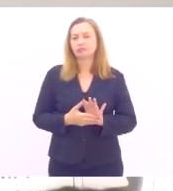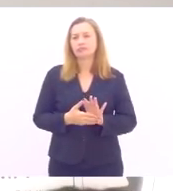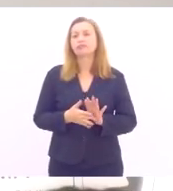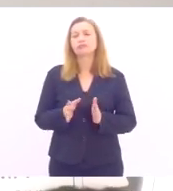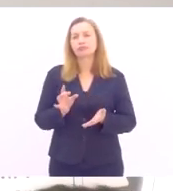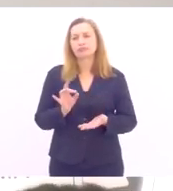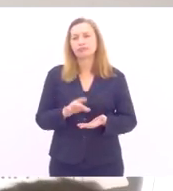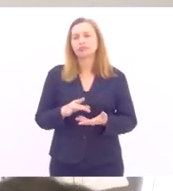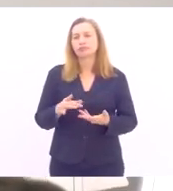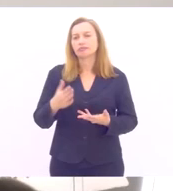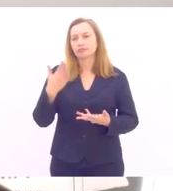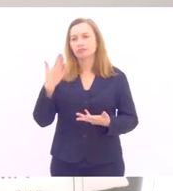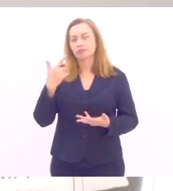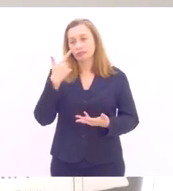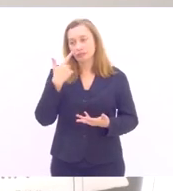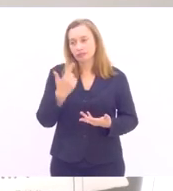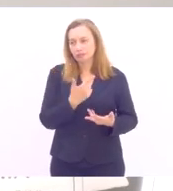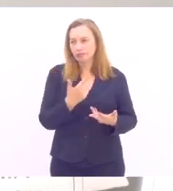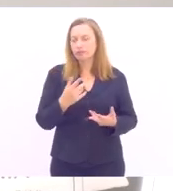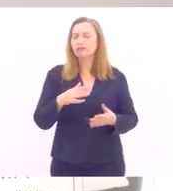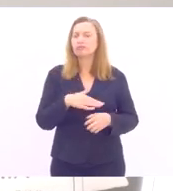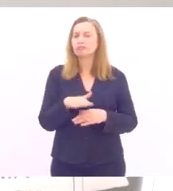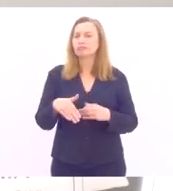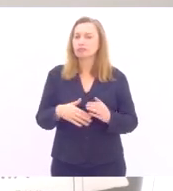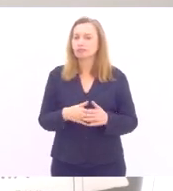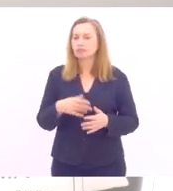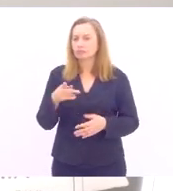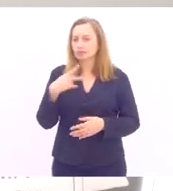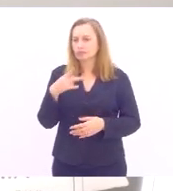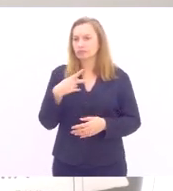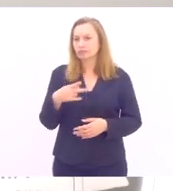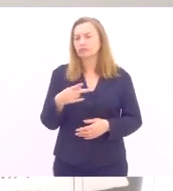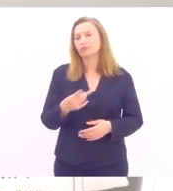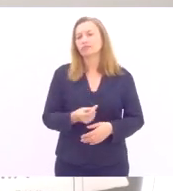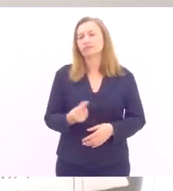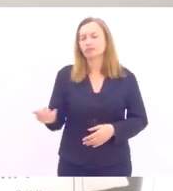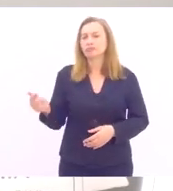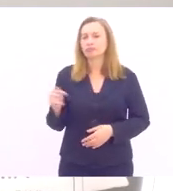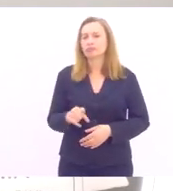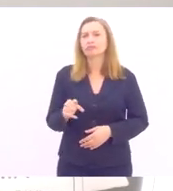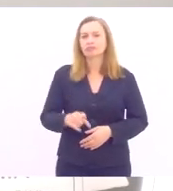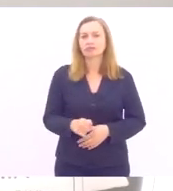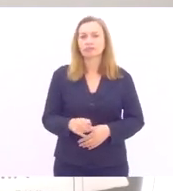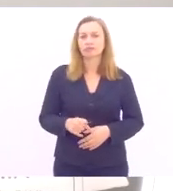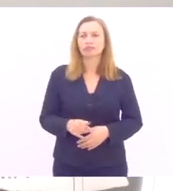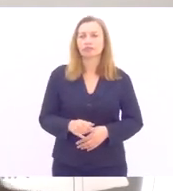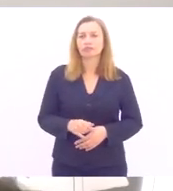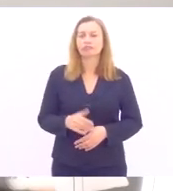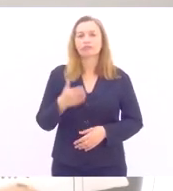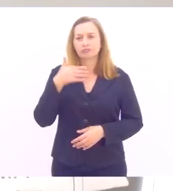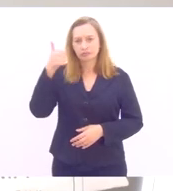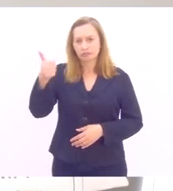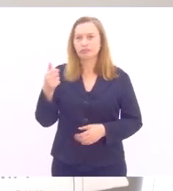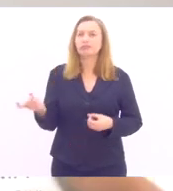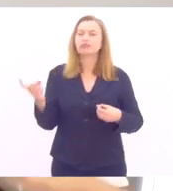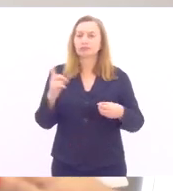Acho que a gente tem que ouvir todos os órgãos envolvidos, mas sair daqui realmente com o que tenha de melhor para a gente voltar realmente, que as